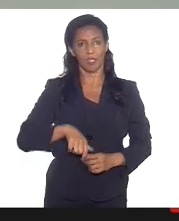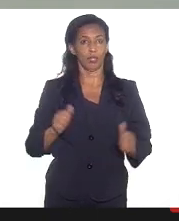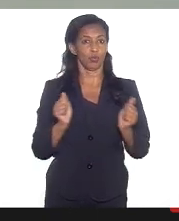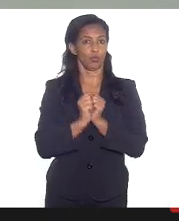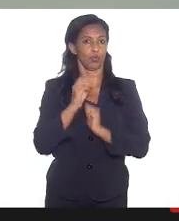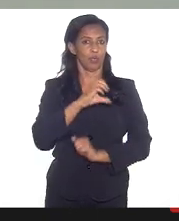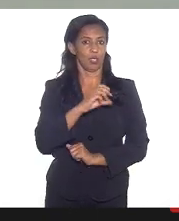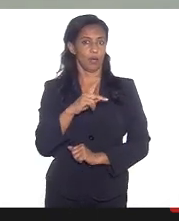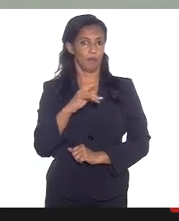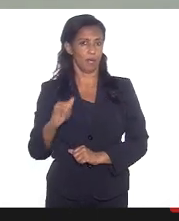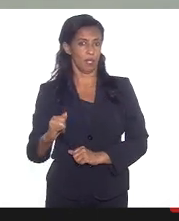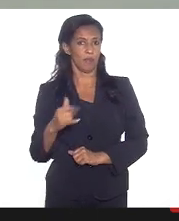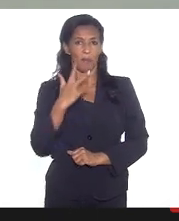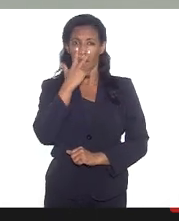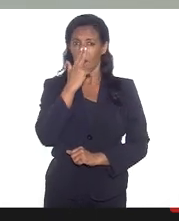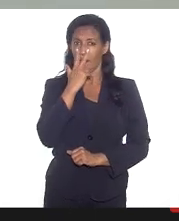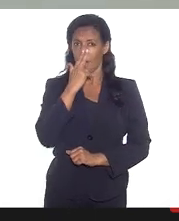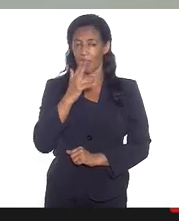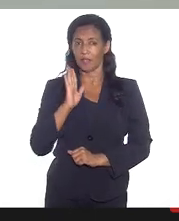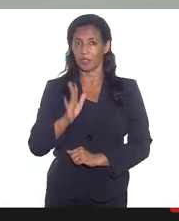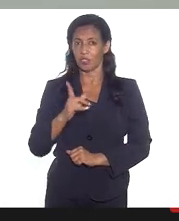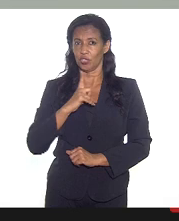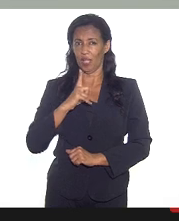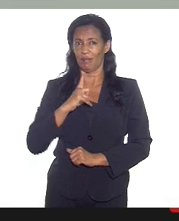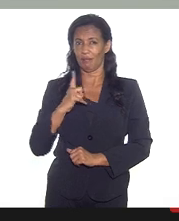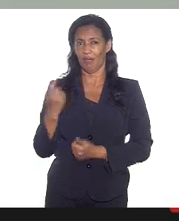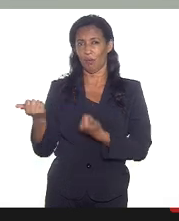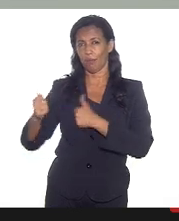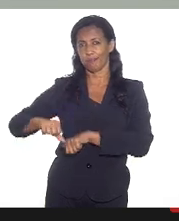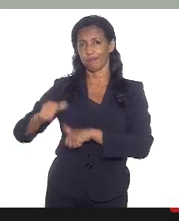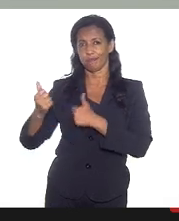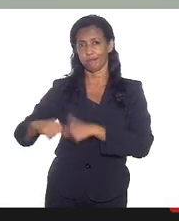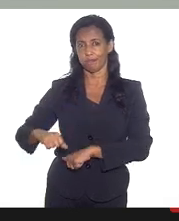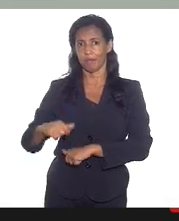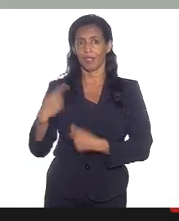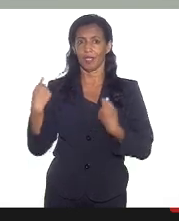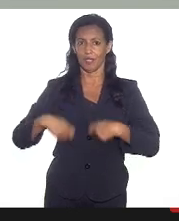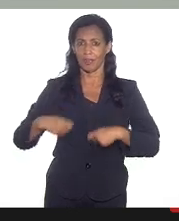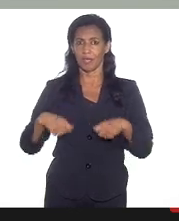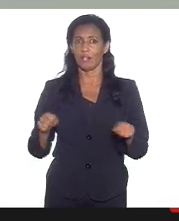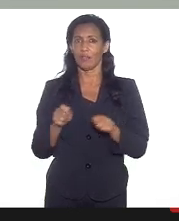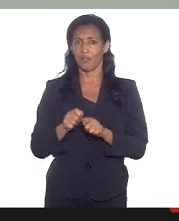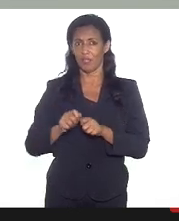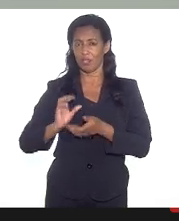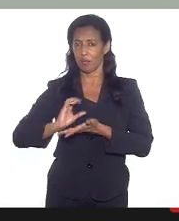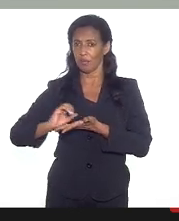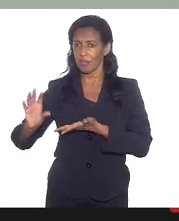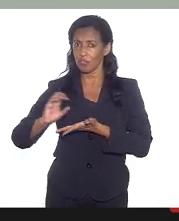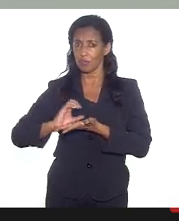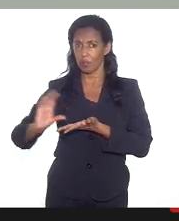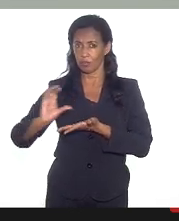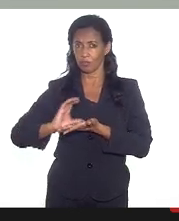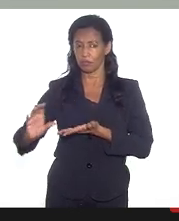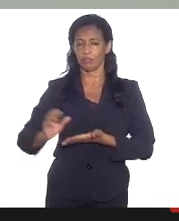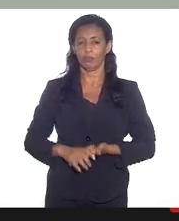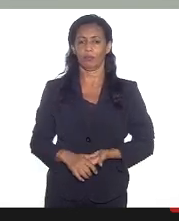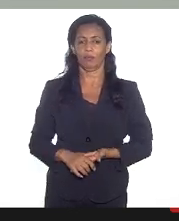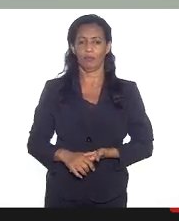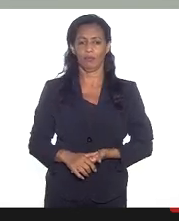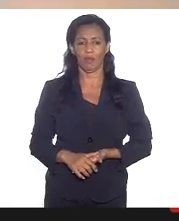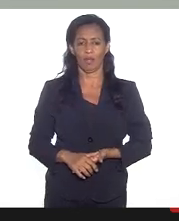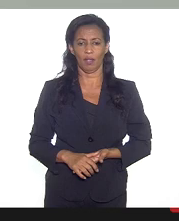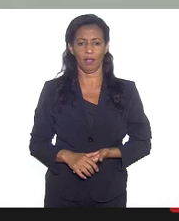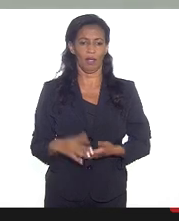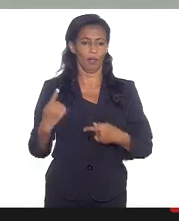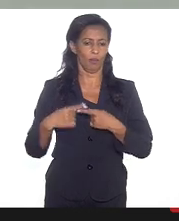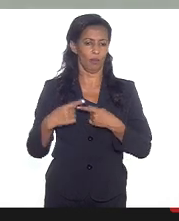CPI, mas me parece que já existe um diagnóstico de que é necessário fazer um investimento nisso, né? Porque